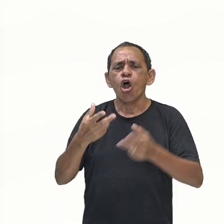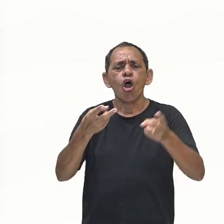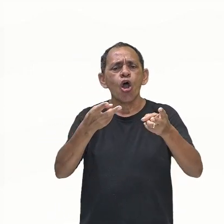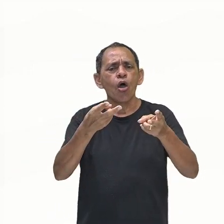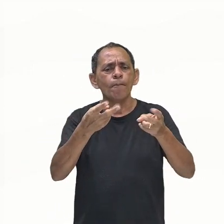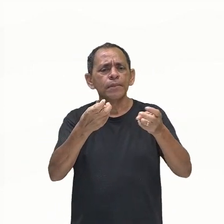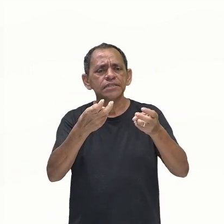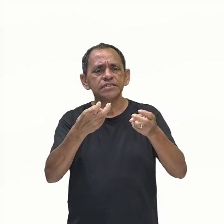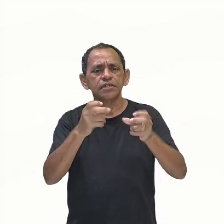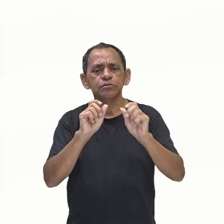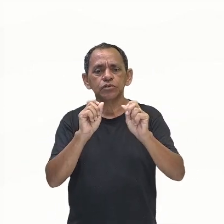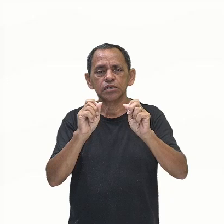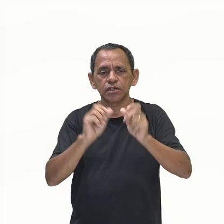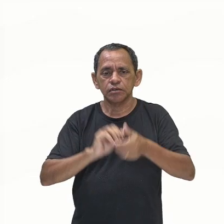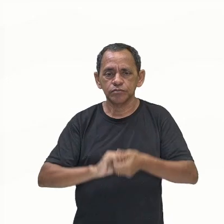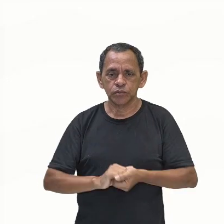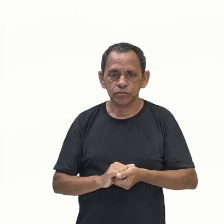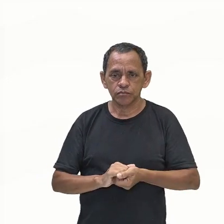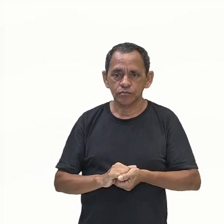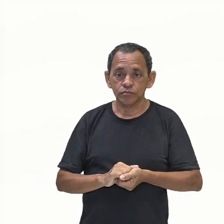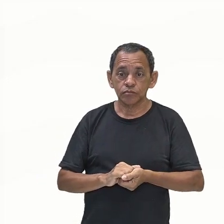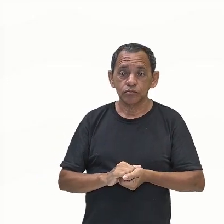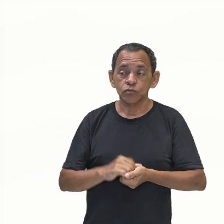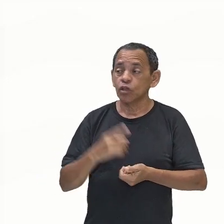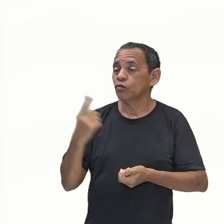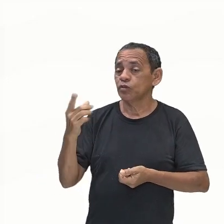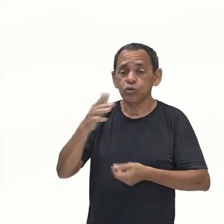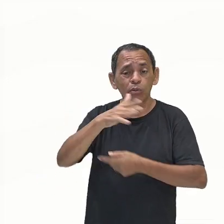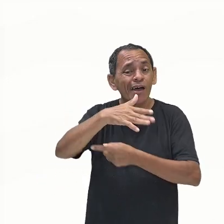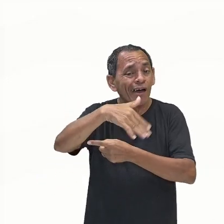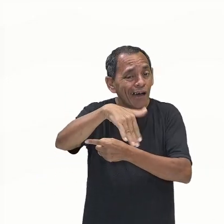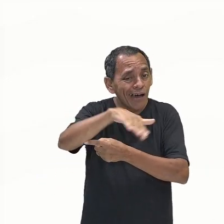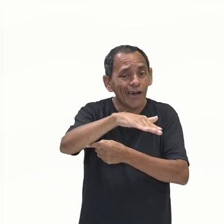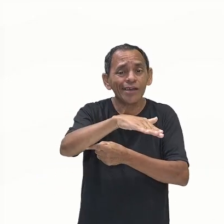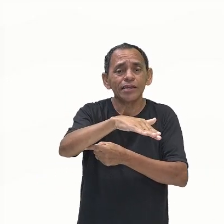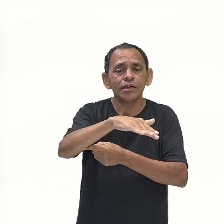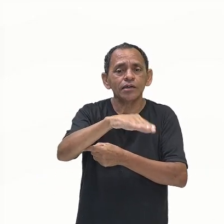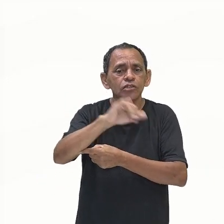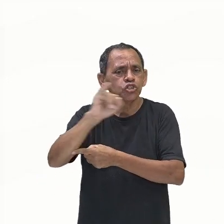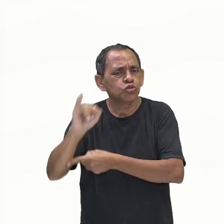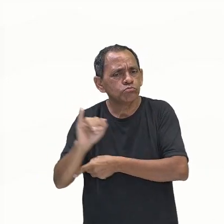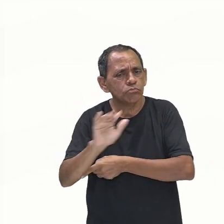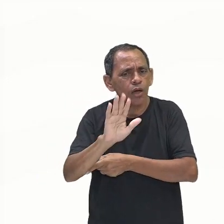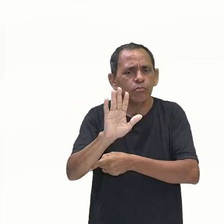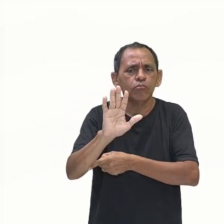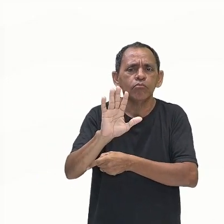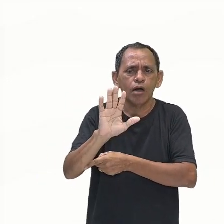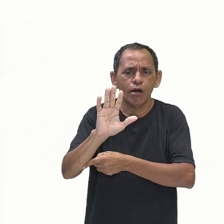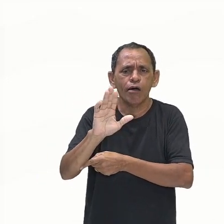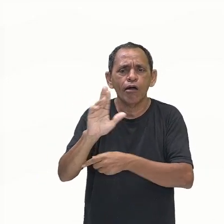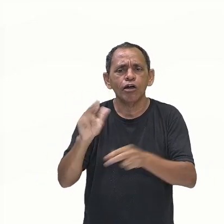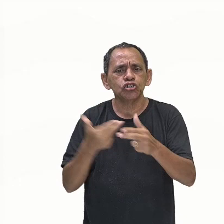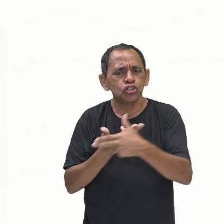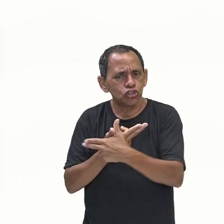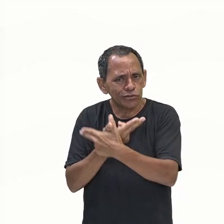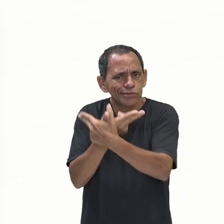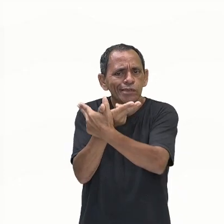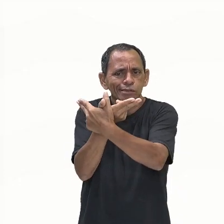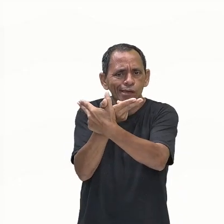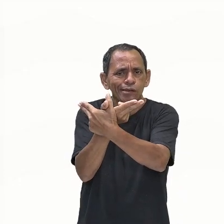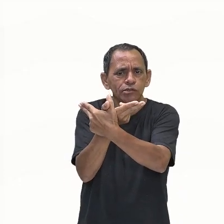aqui. Estamos vendo um ambiente de uma imagem de satélite. Nós estamos vendo aqui,